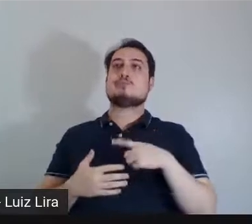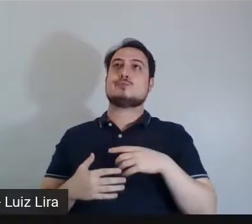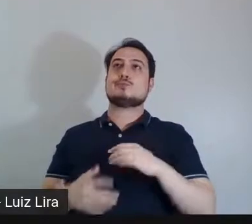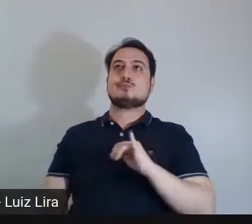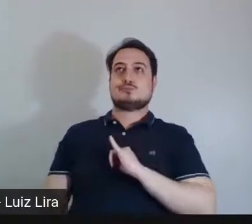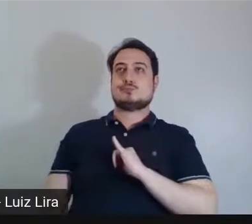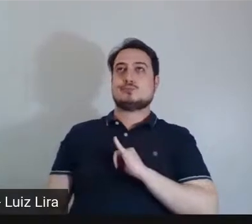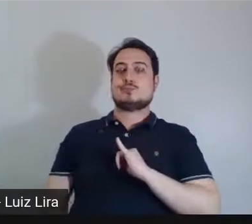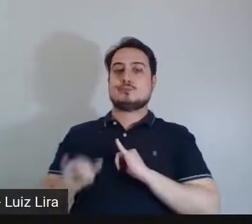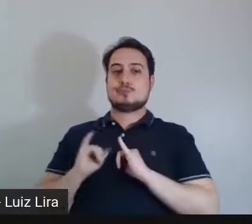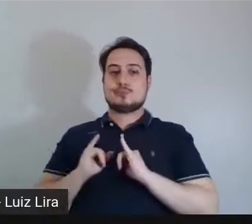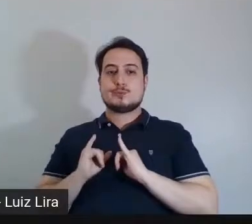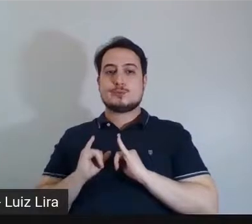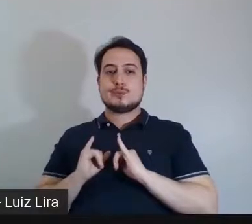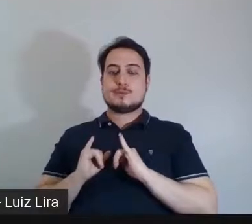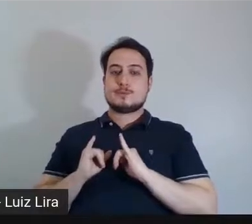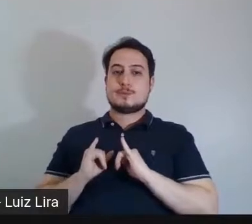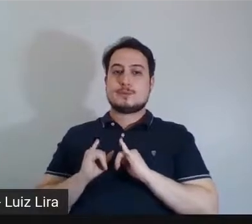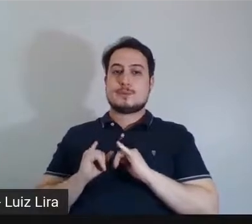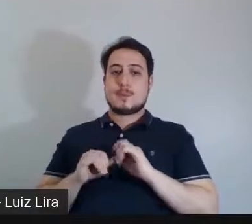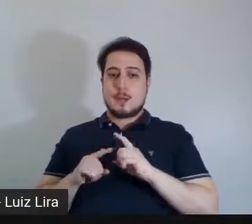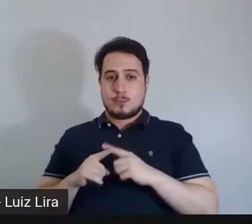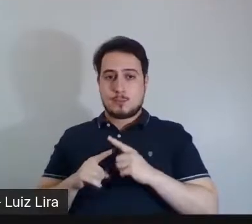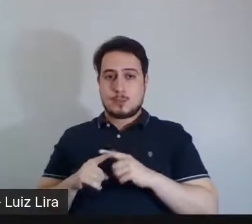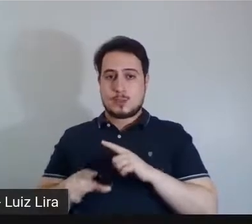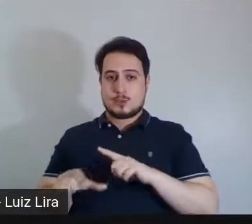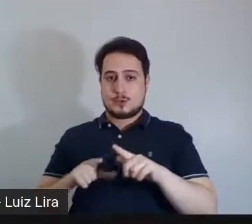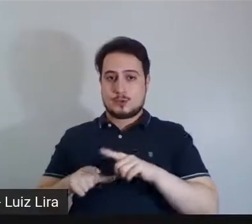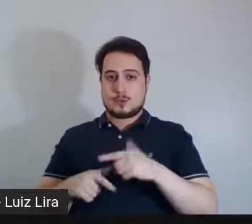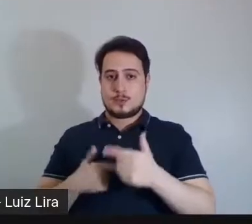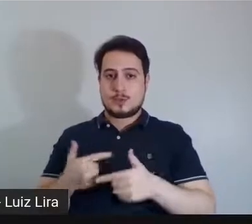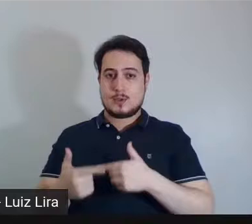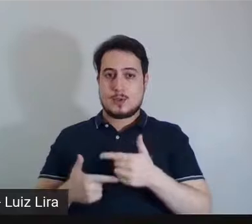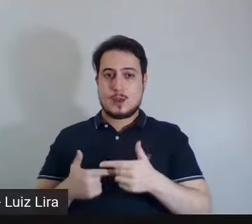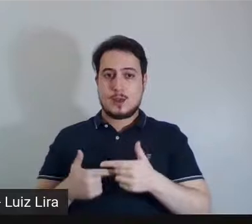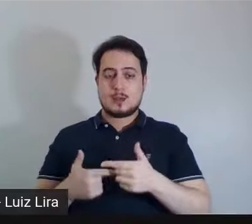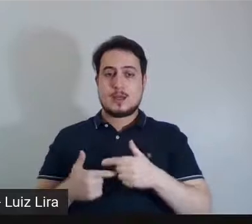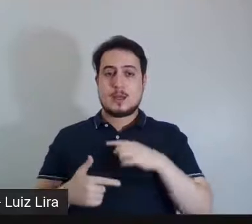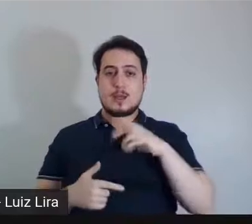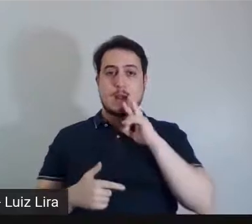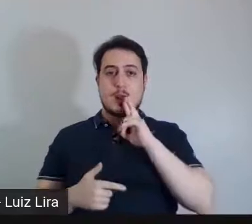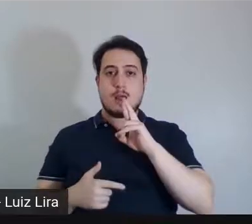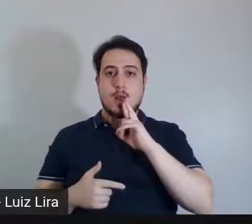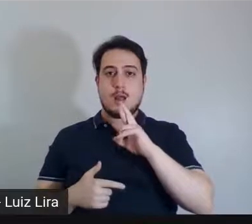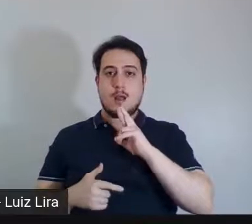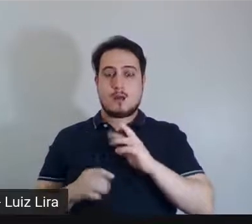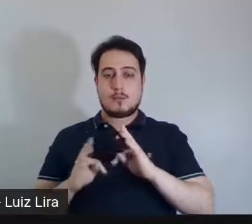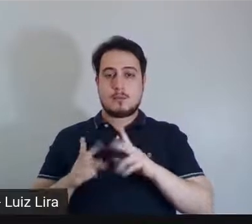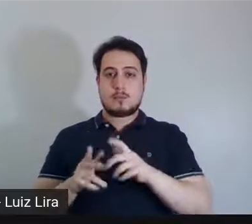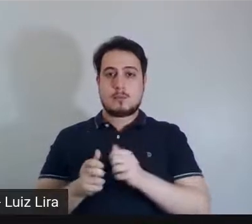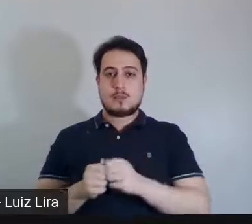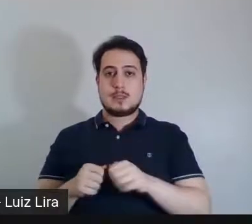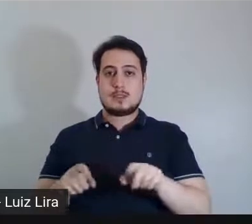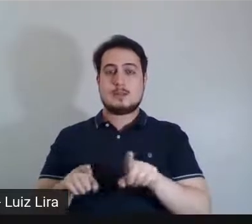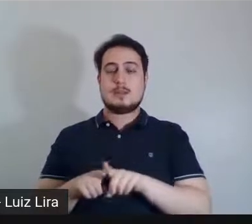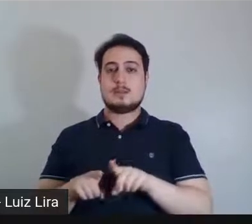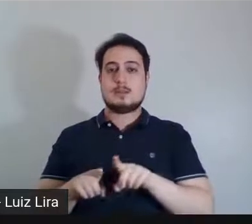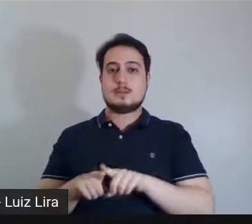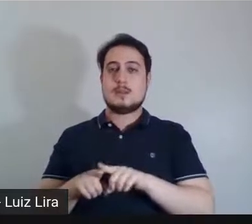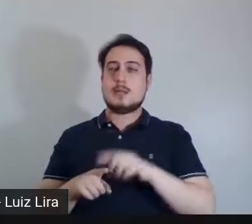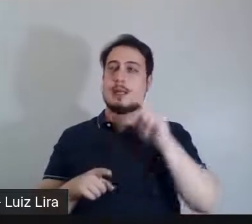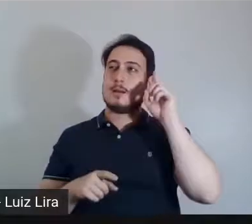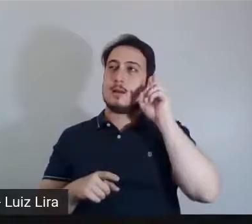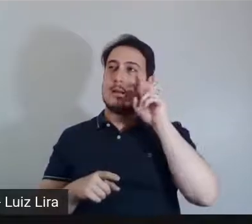posso falar, porque a gente atuou muito fortemente nas respostas para todos os órgãos, considerando as especificidades de cada